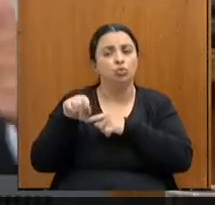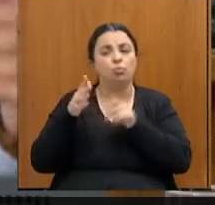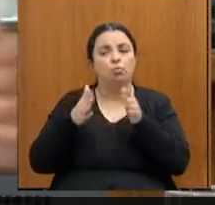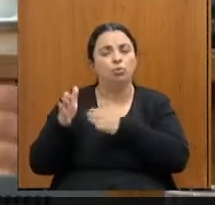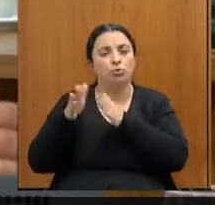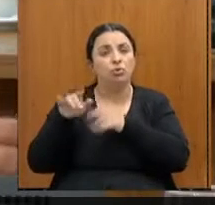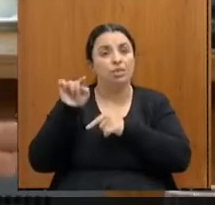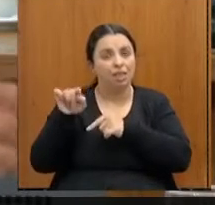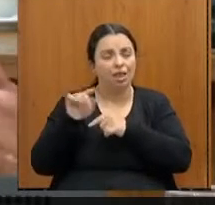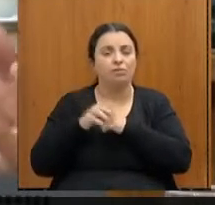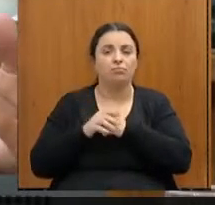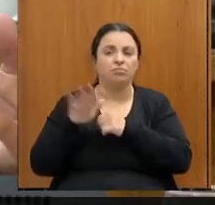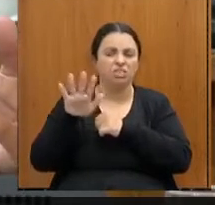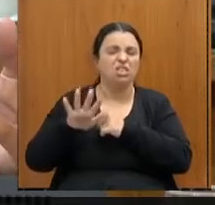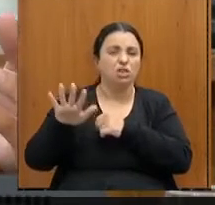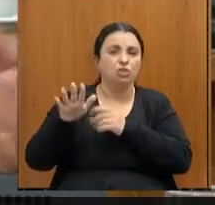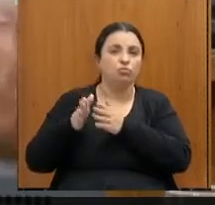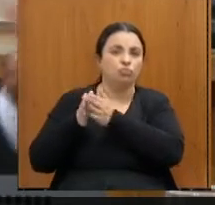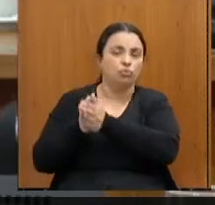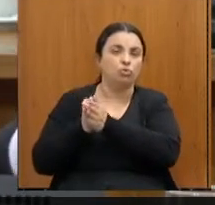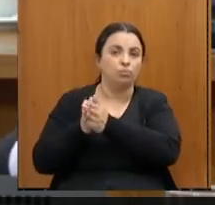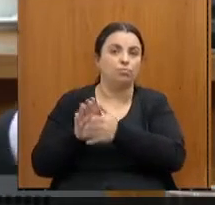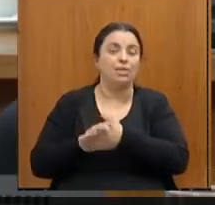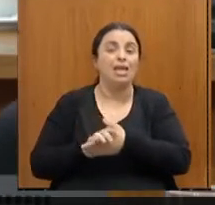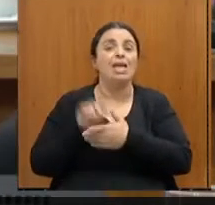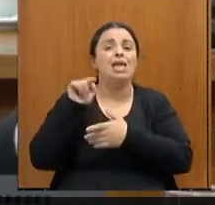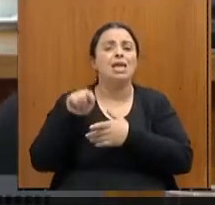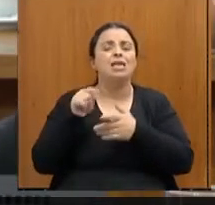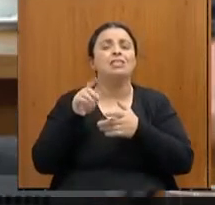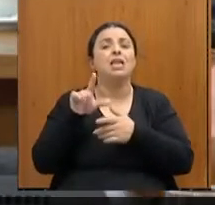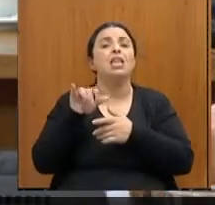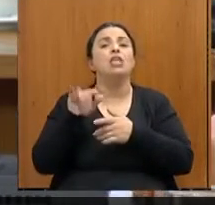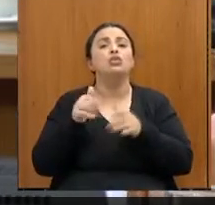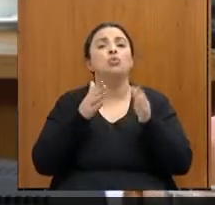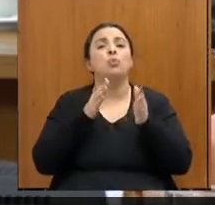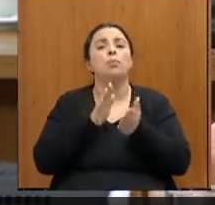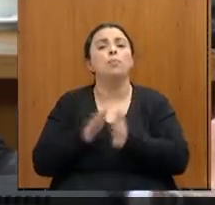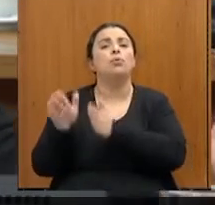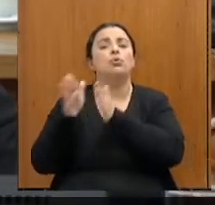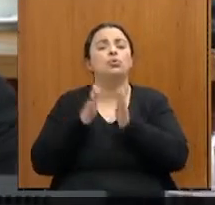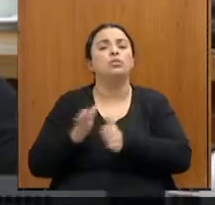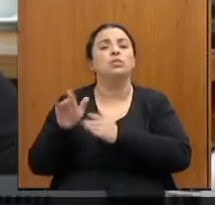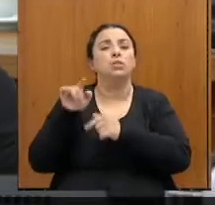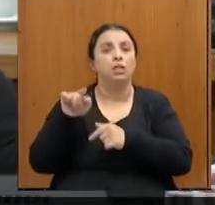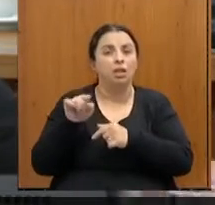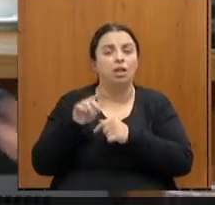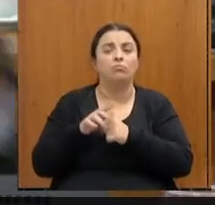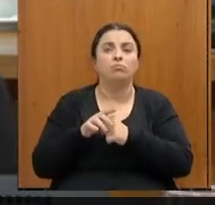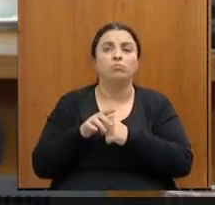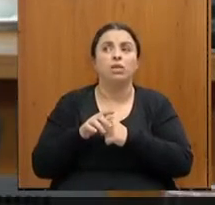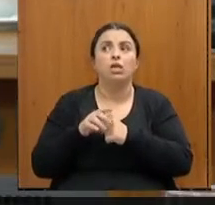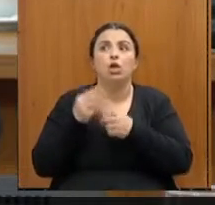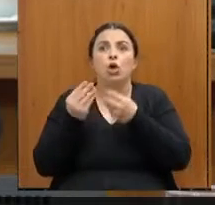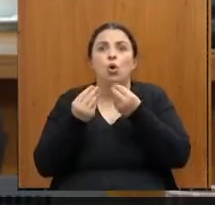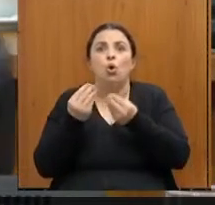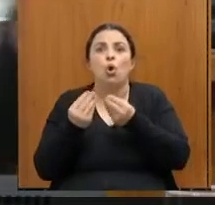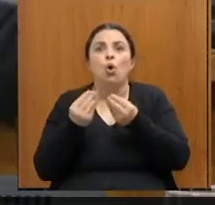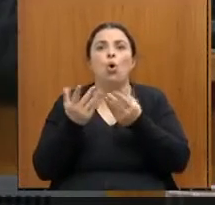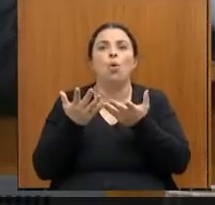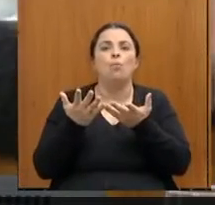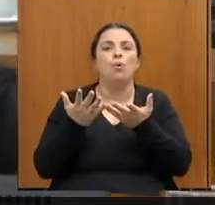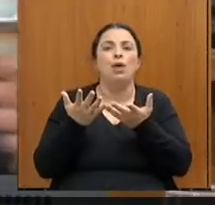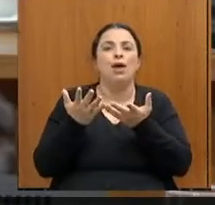produzido por questões é do estado em que ele ali é produzido EA logística Olá